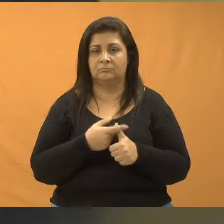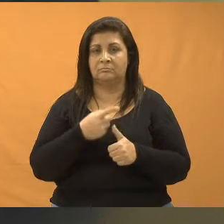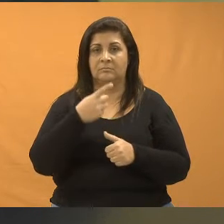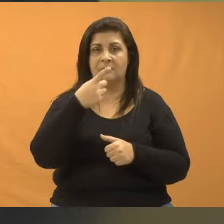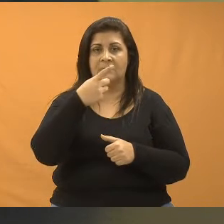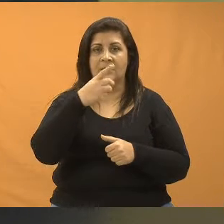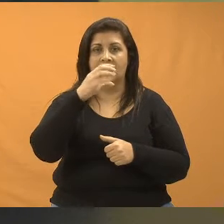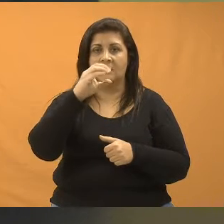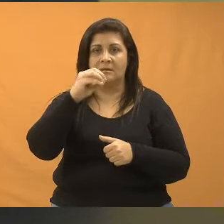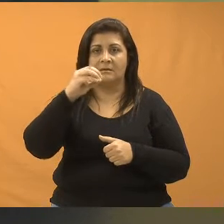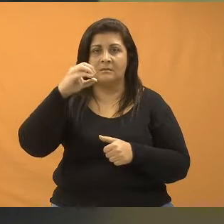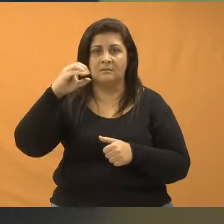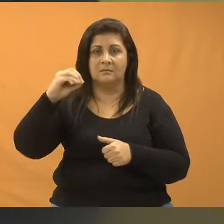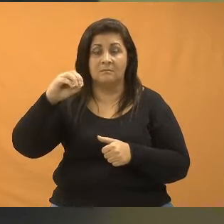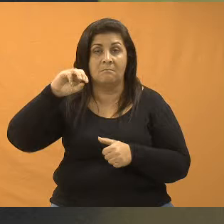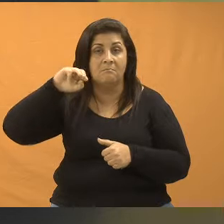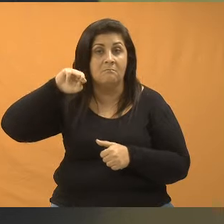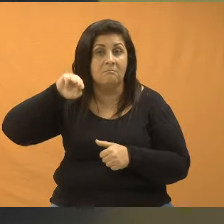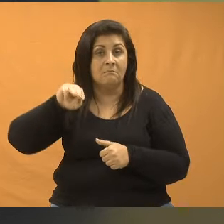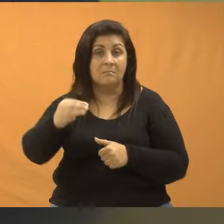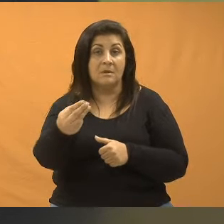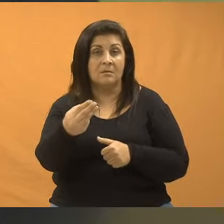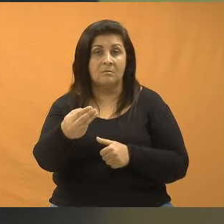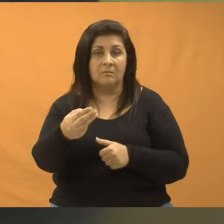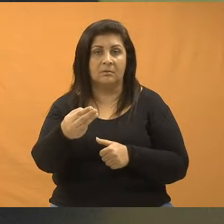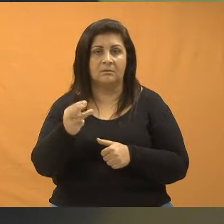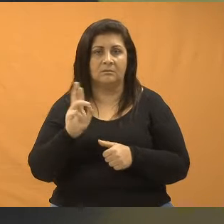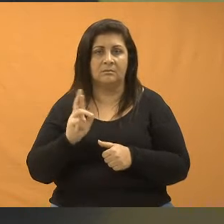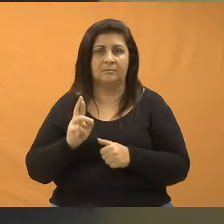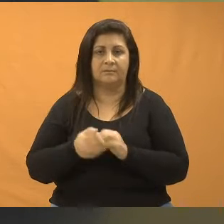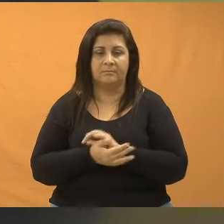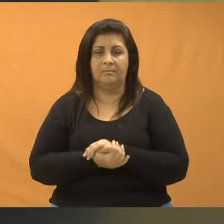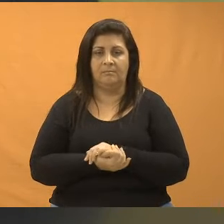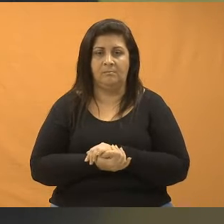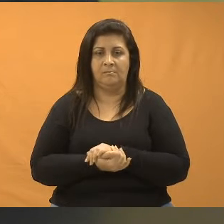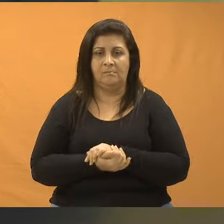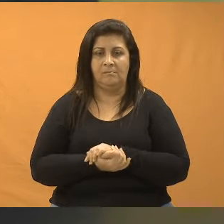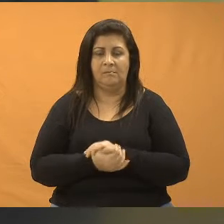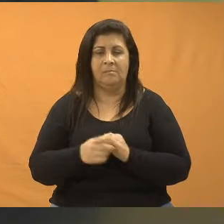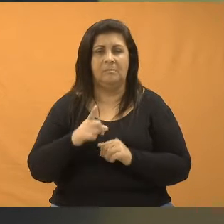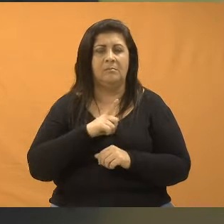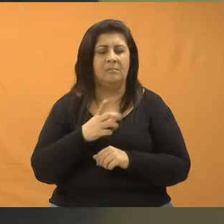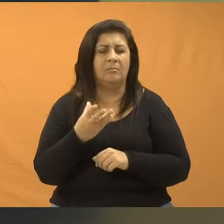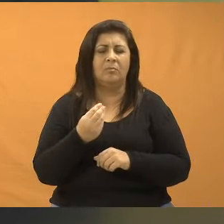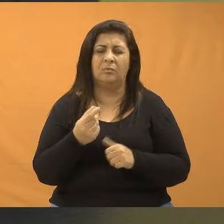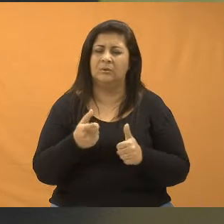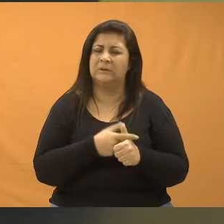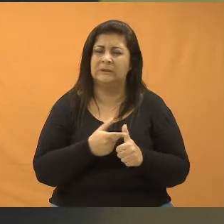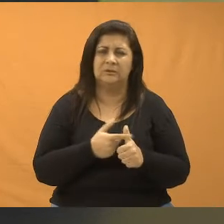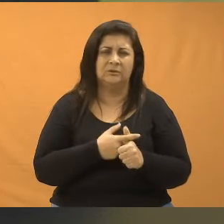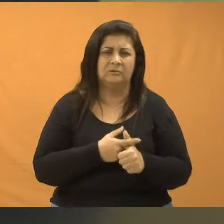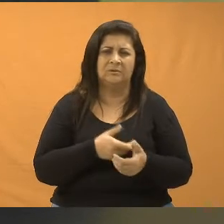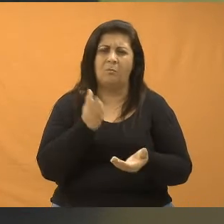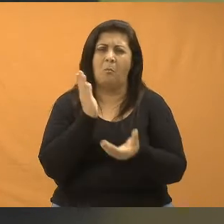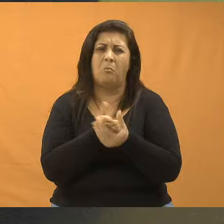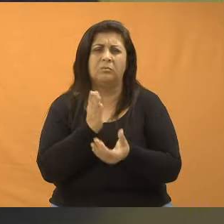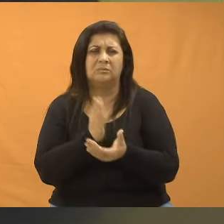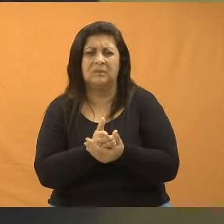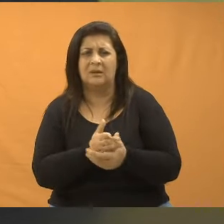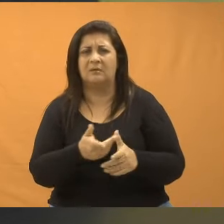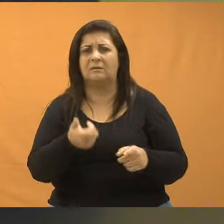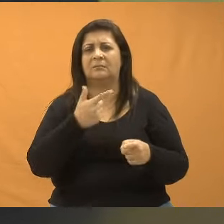milhões de reais. Então, existe um passivo aqui de dívidas trabalhistas, tributárias, empréstimos que